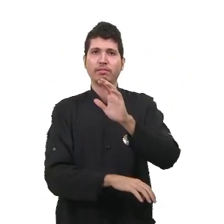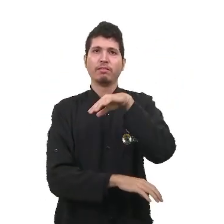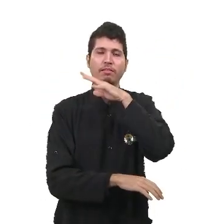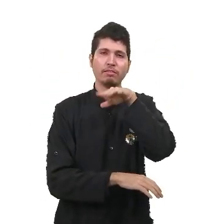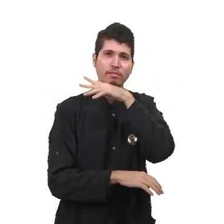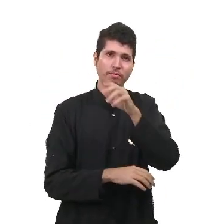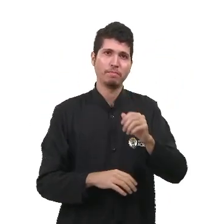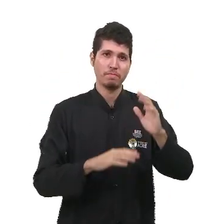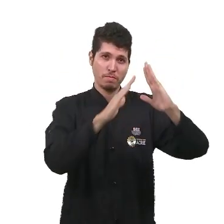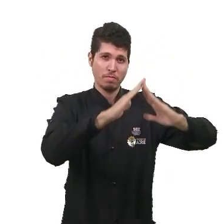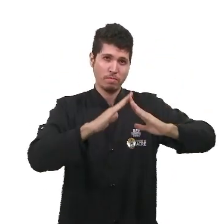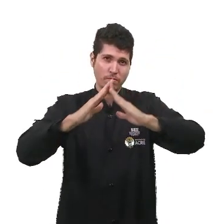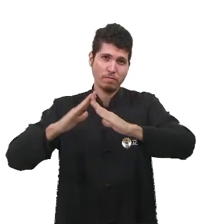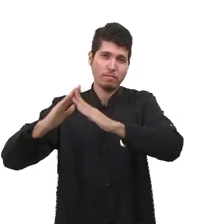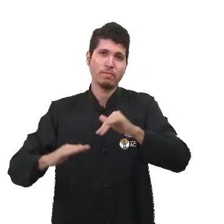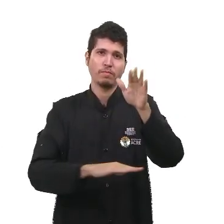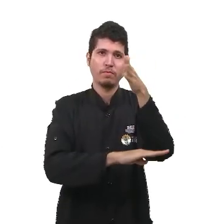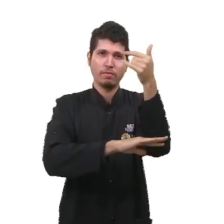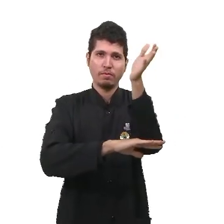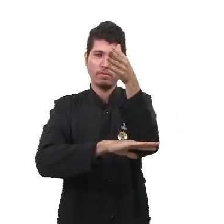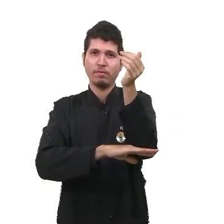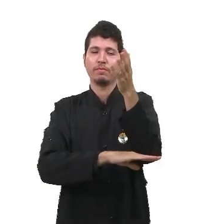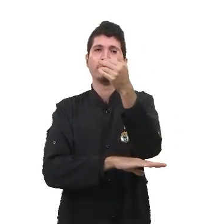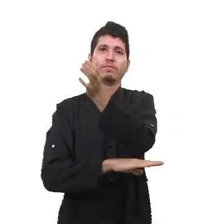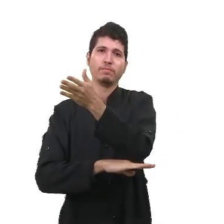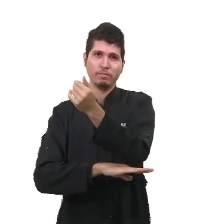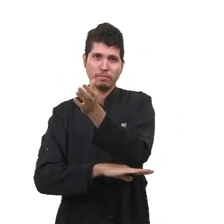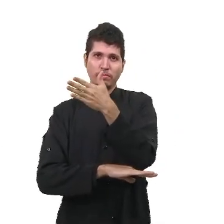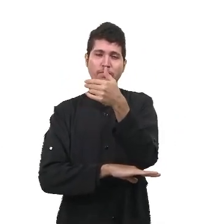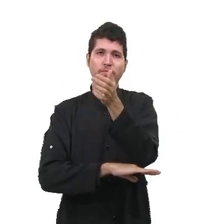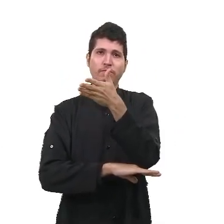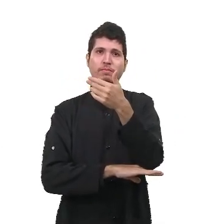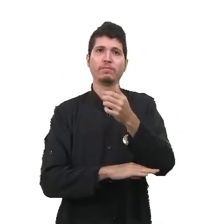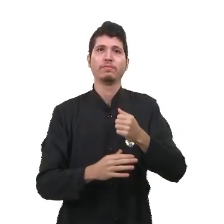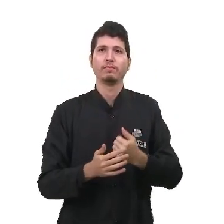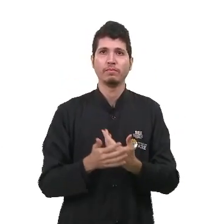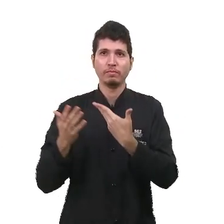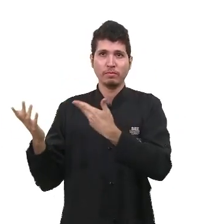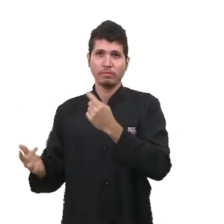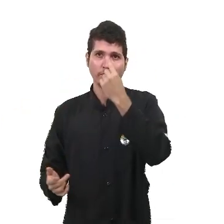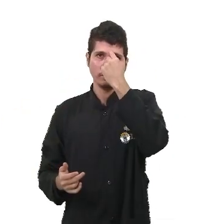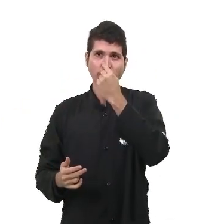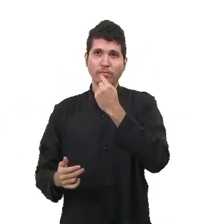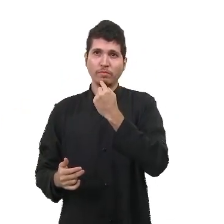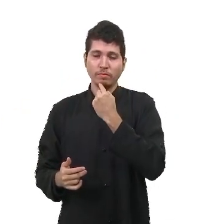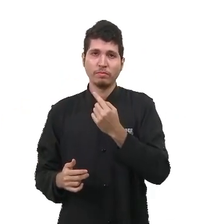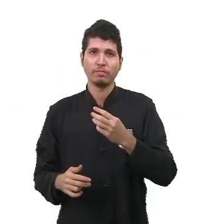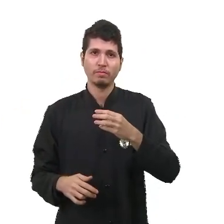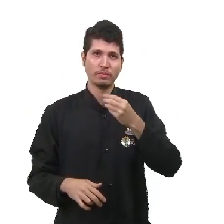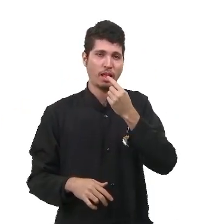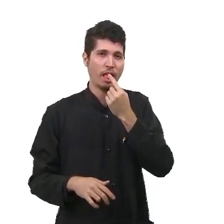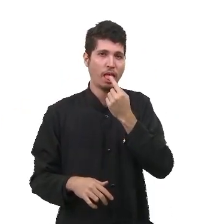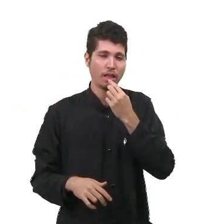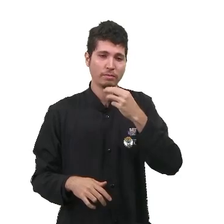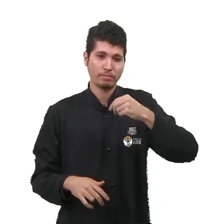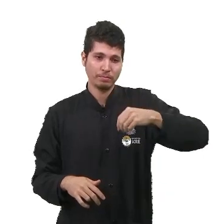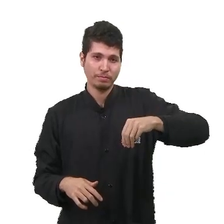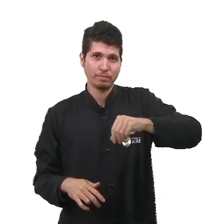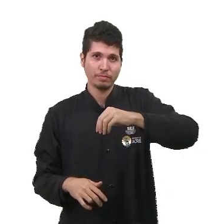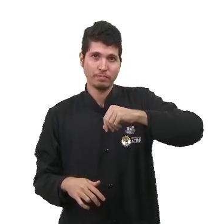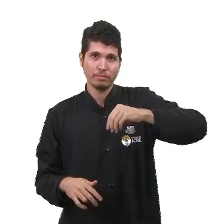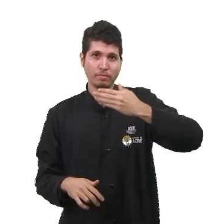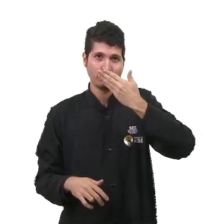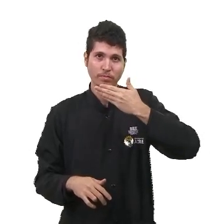imagem aqui, por exemplo, ela vai nos mostrar uma imagem aí de um engenho de açúcar, onde a gente vê a presença do